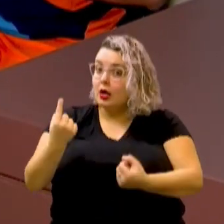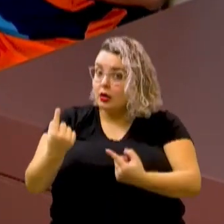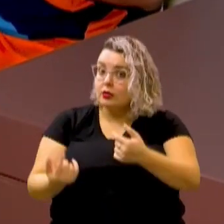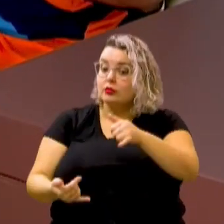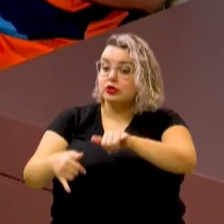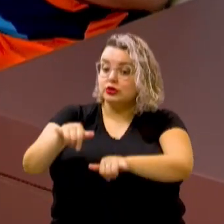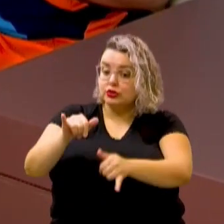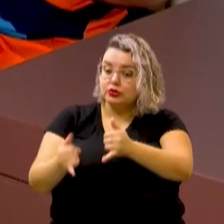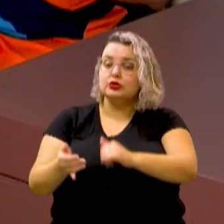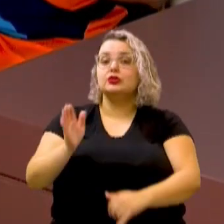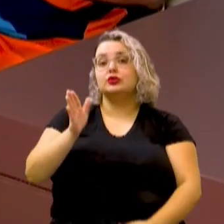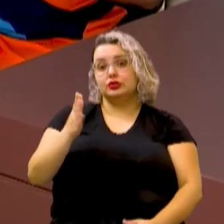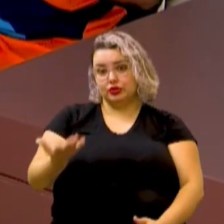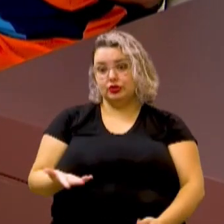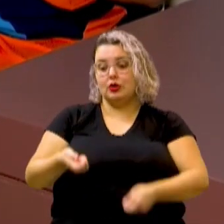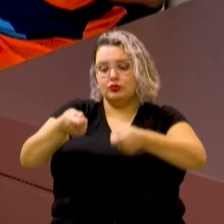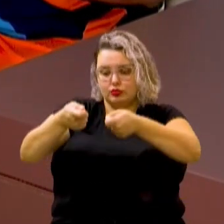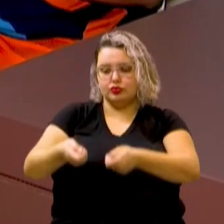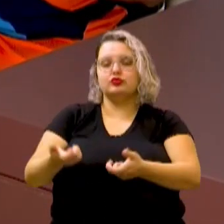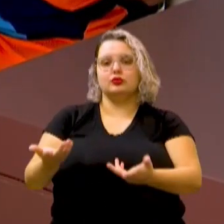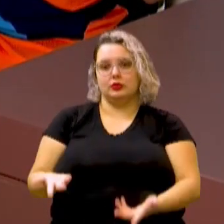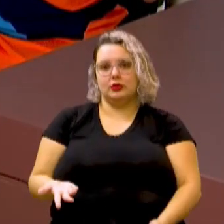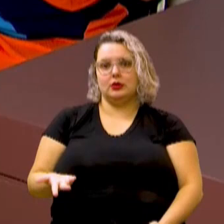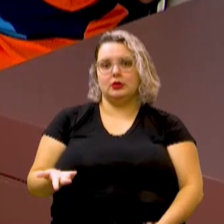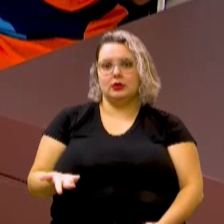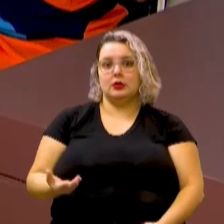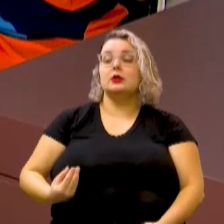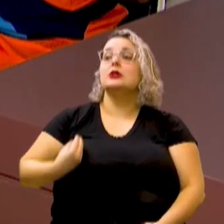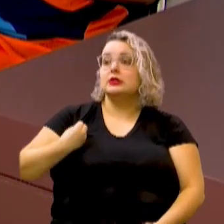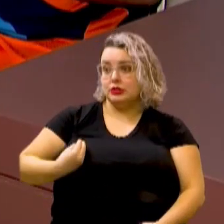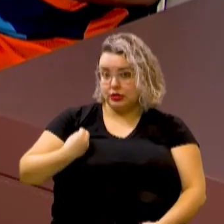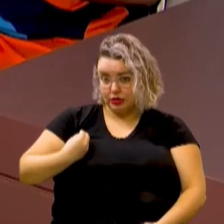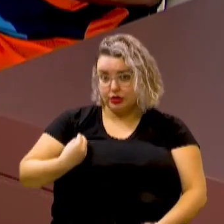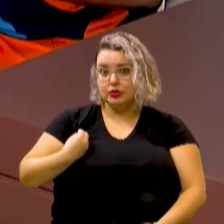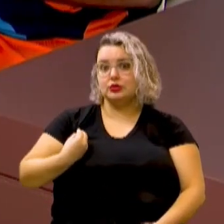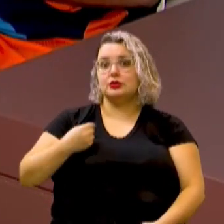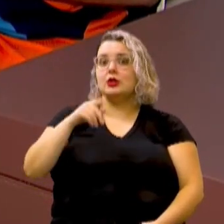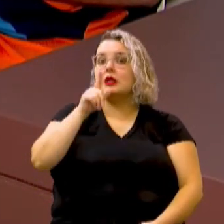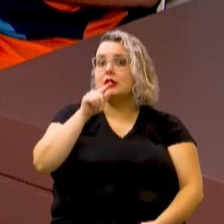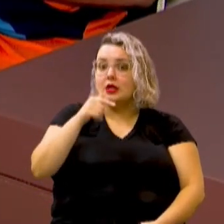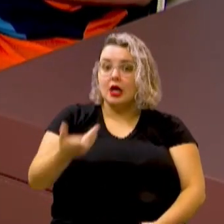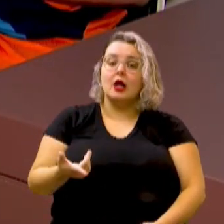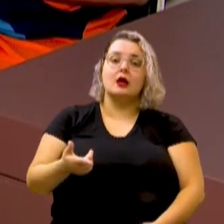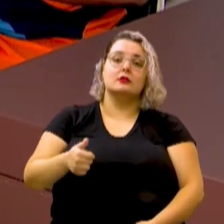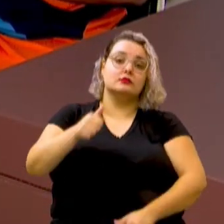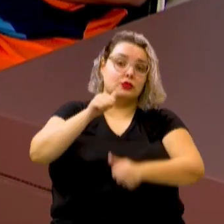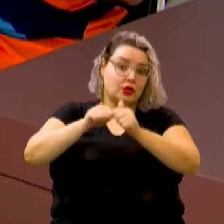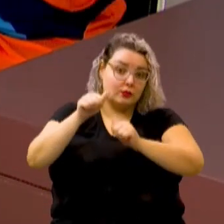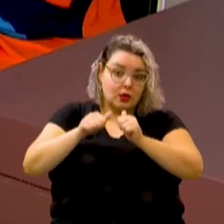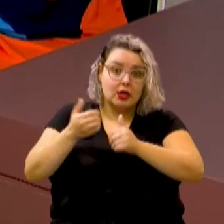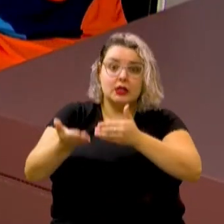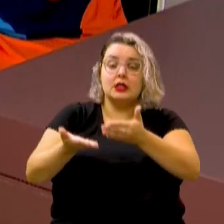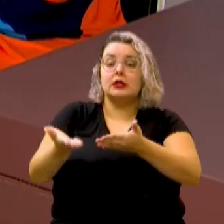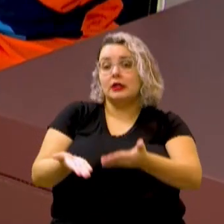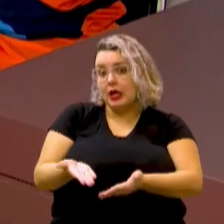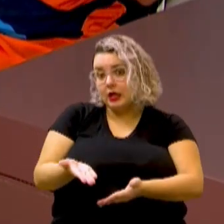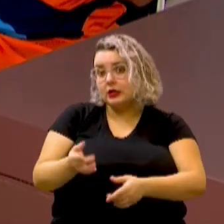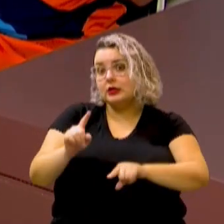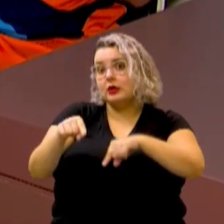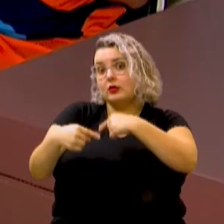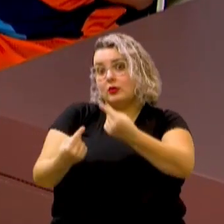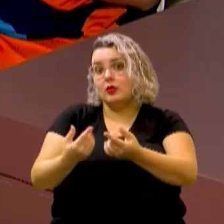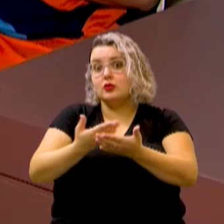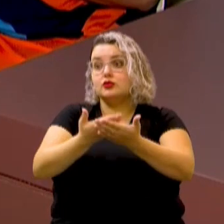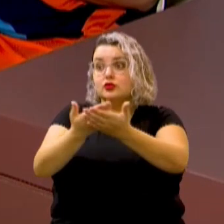algumas substâncias já são bem consolidadas de que estão presentes na nossa água de beber, na nossa água tratada.